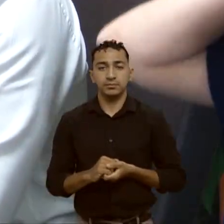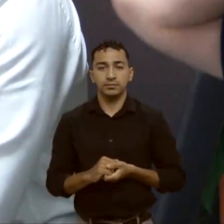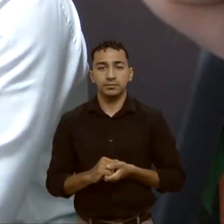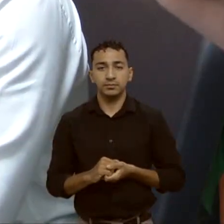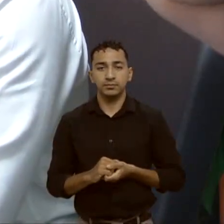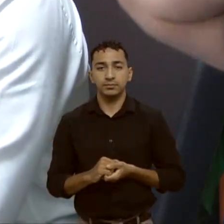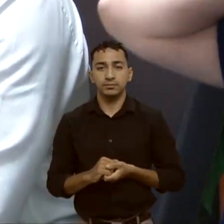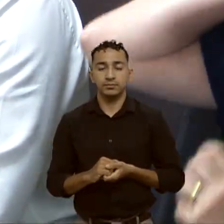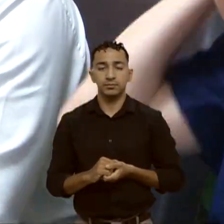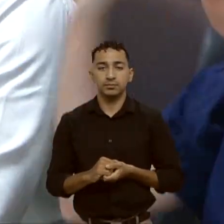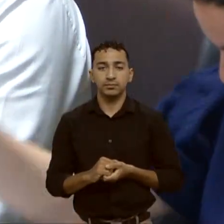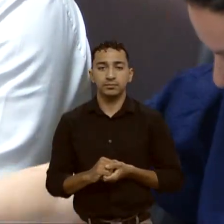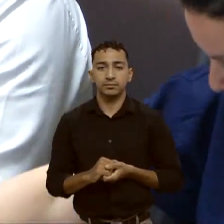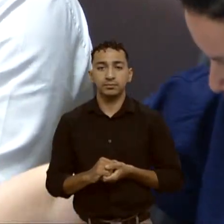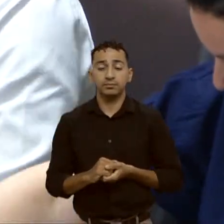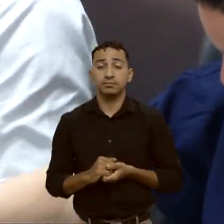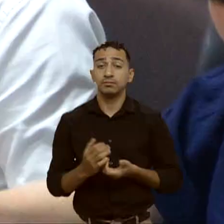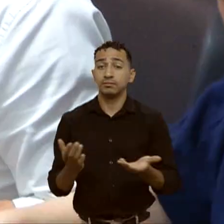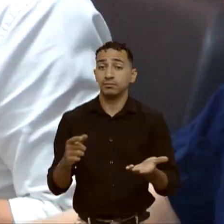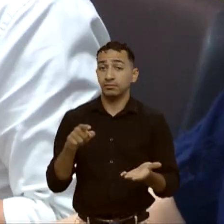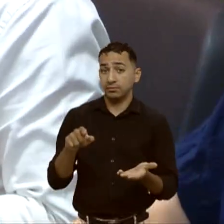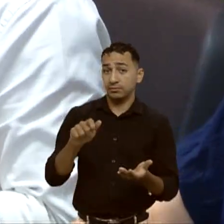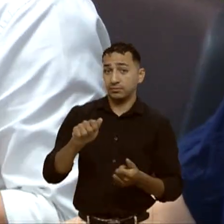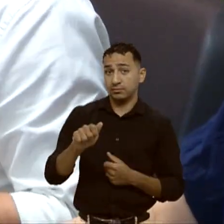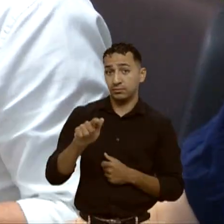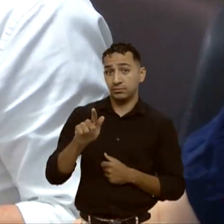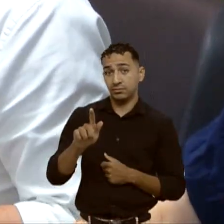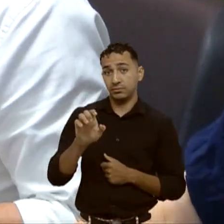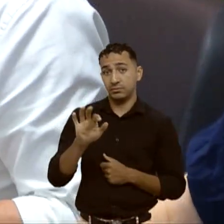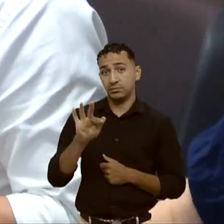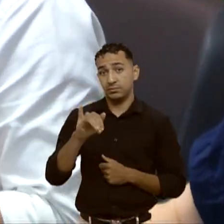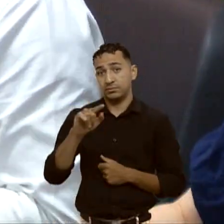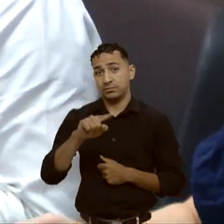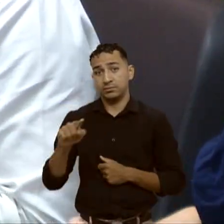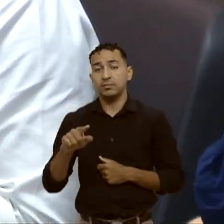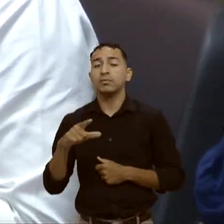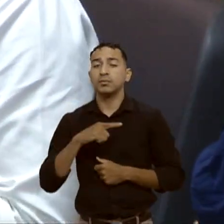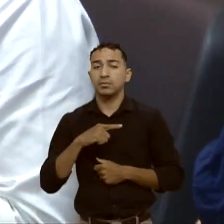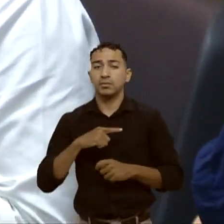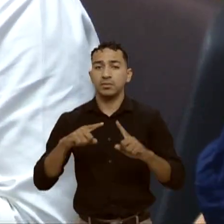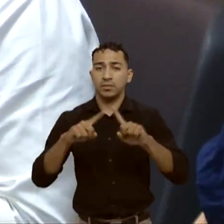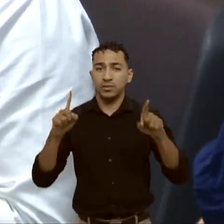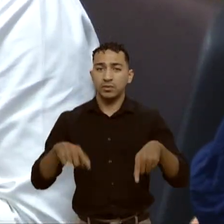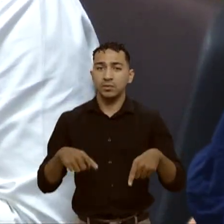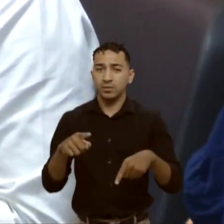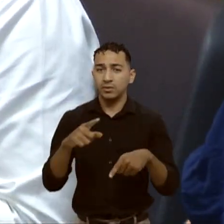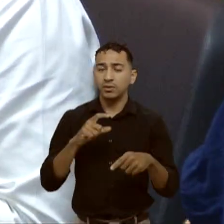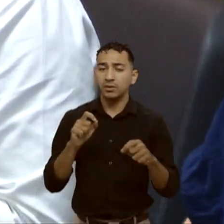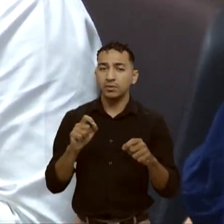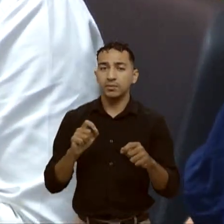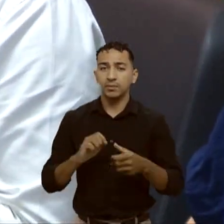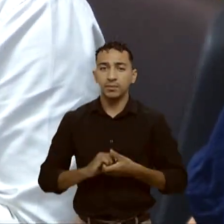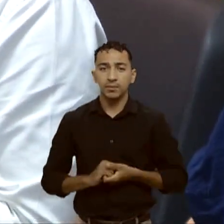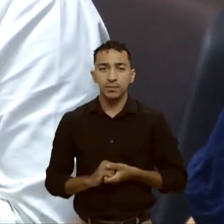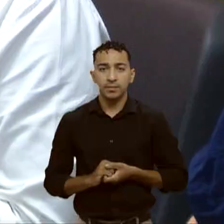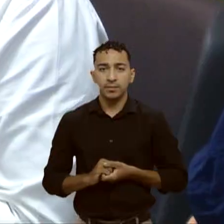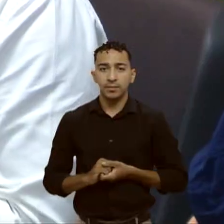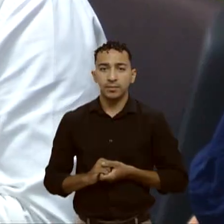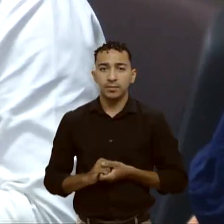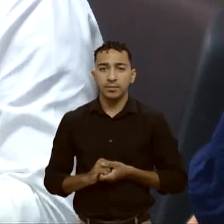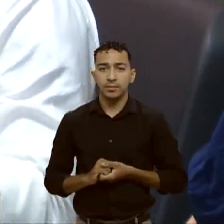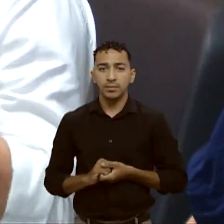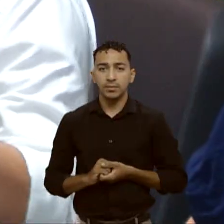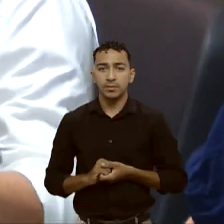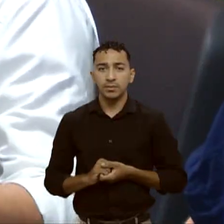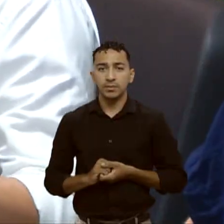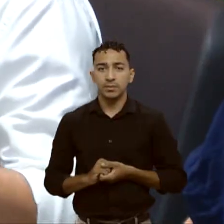E aí a AGFIS, nesse período, ela tem um plano de fiscalização específico para a Black, nas fiscalizações tanto em lojas